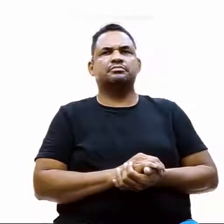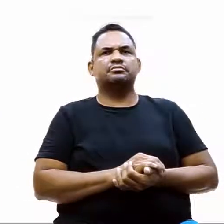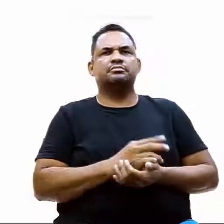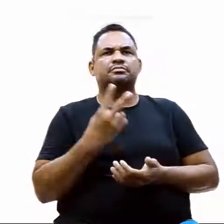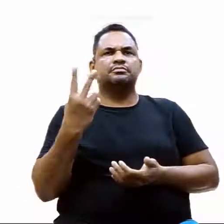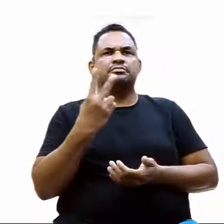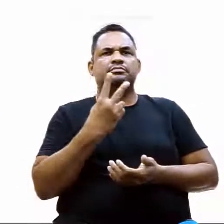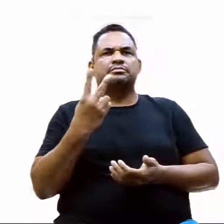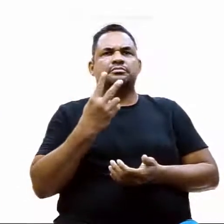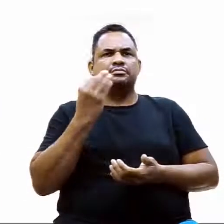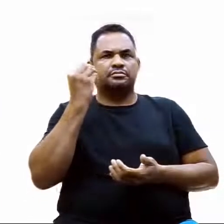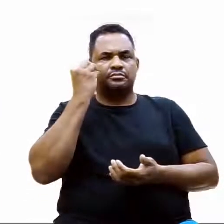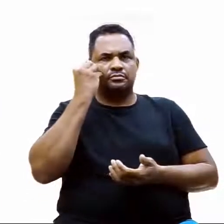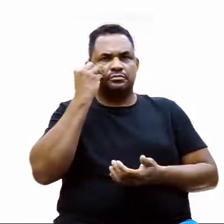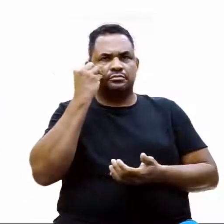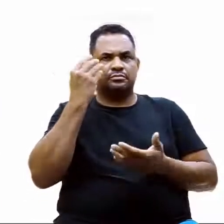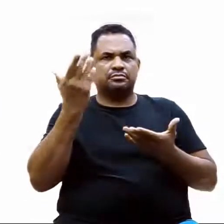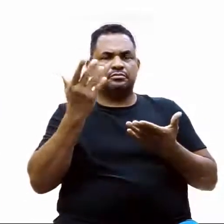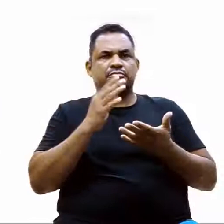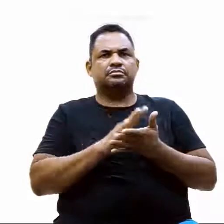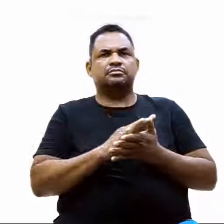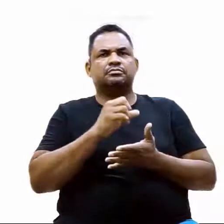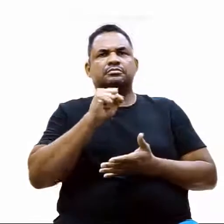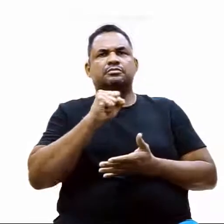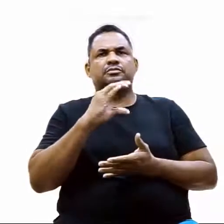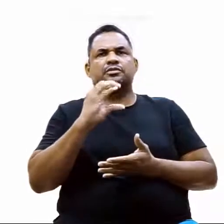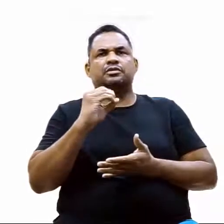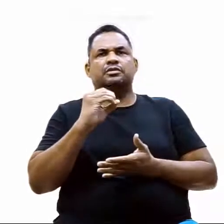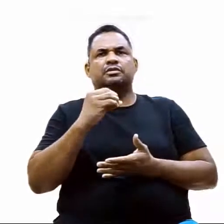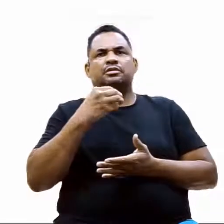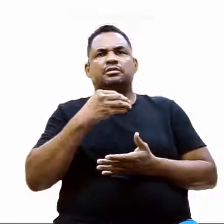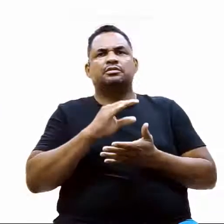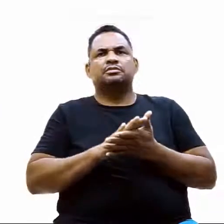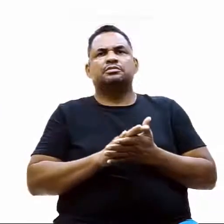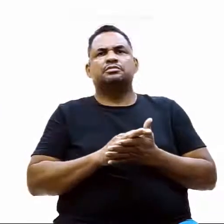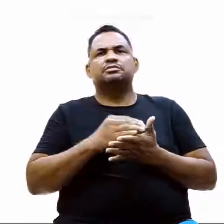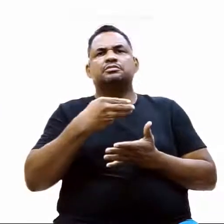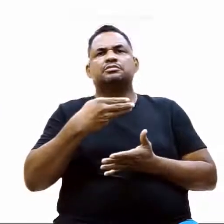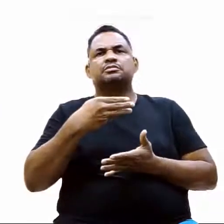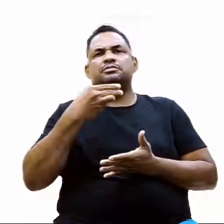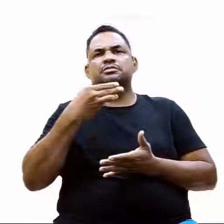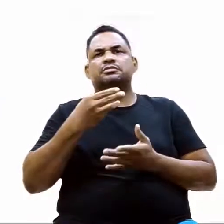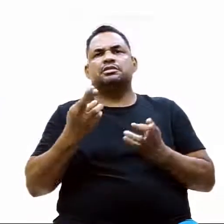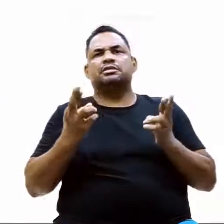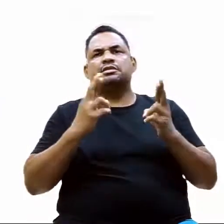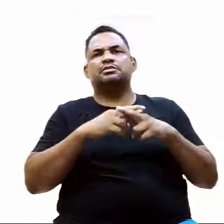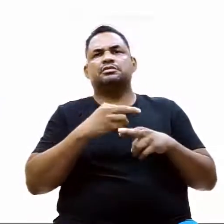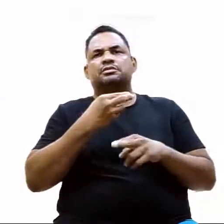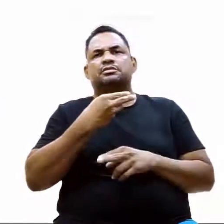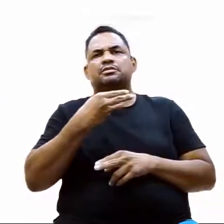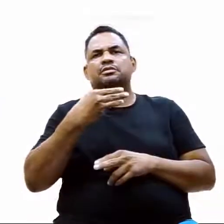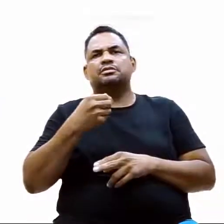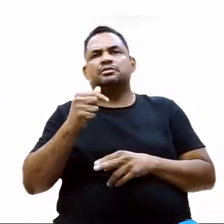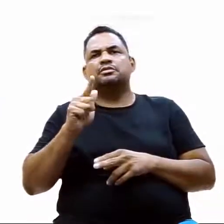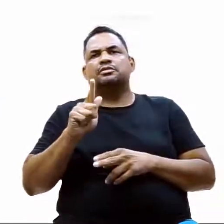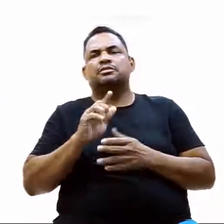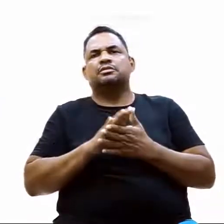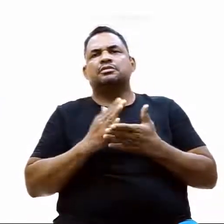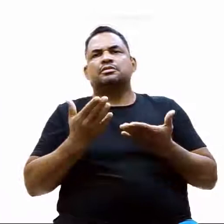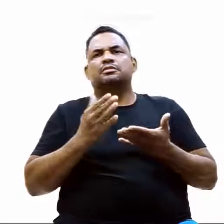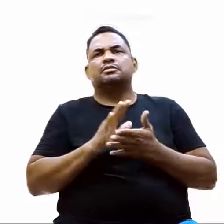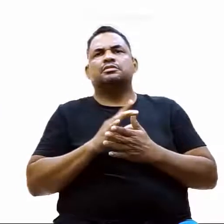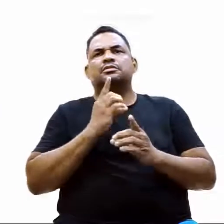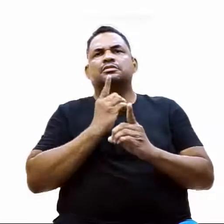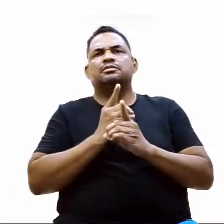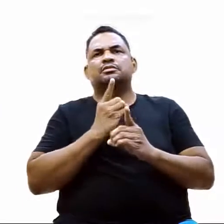segunda experiência, 80 gramas de cálcio reagindo com 32 gramas, vai encontrar